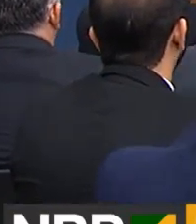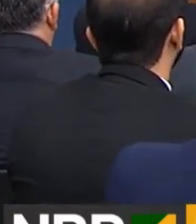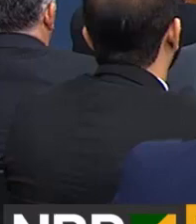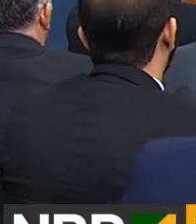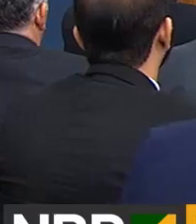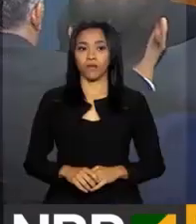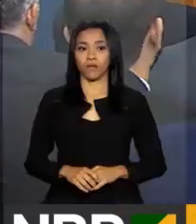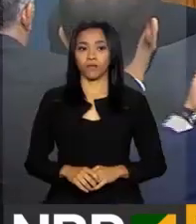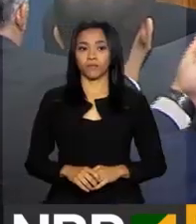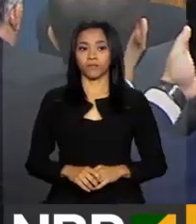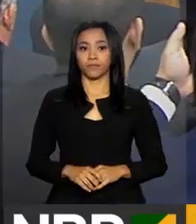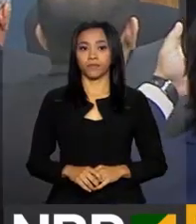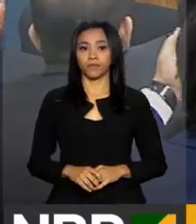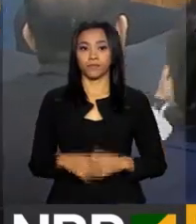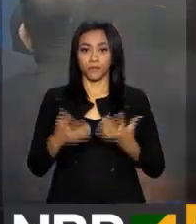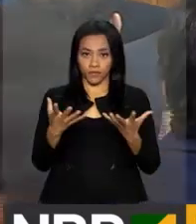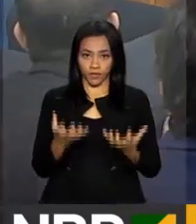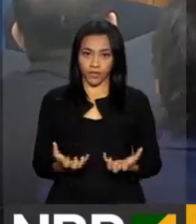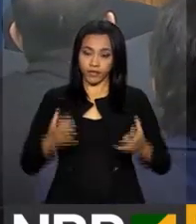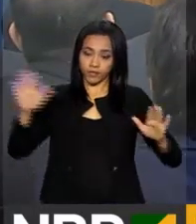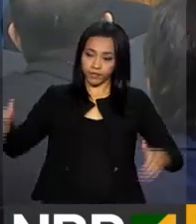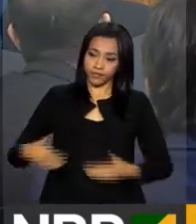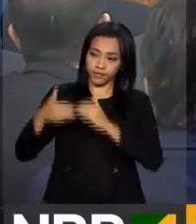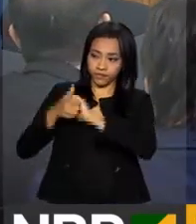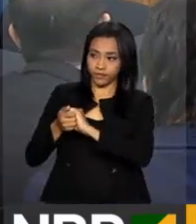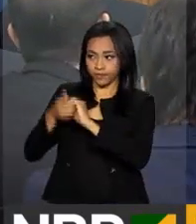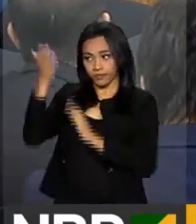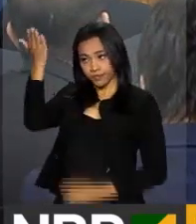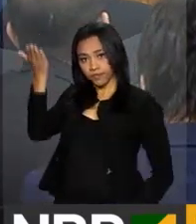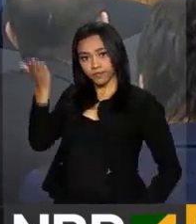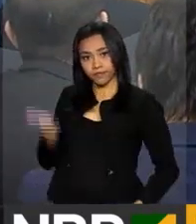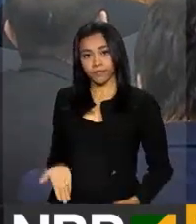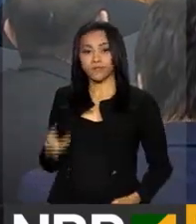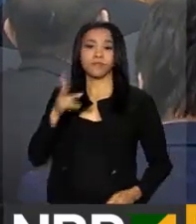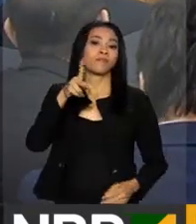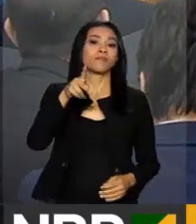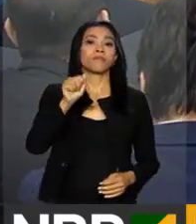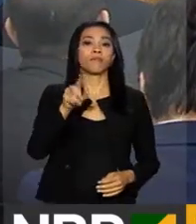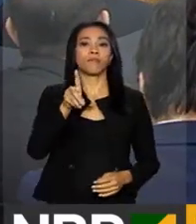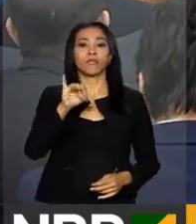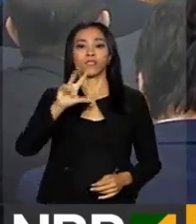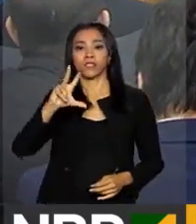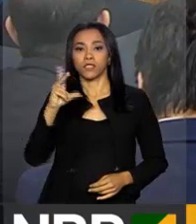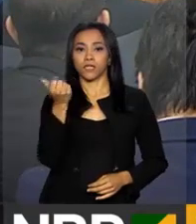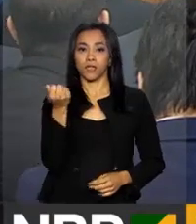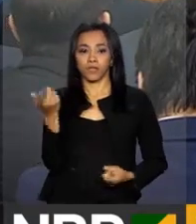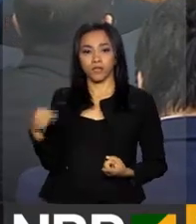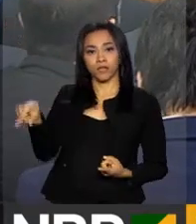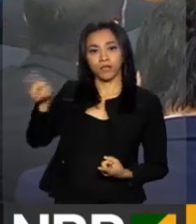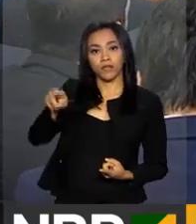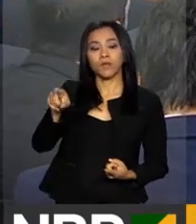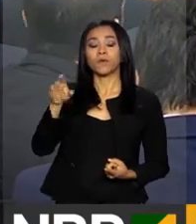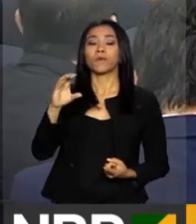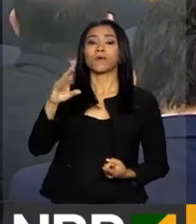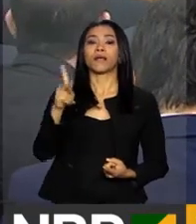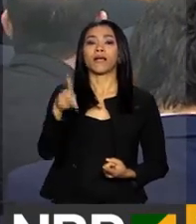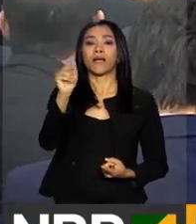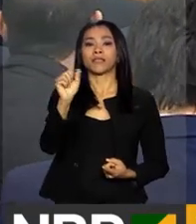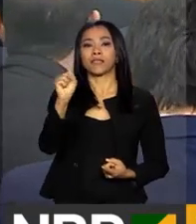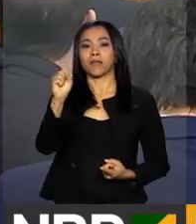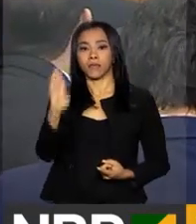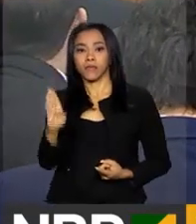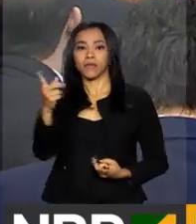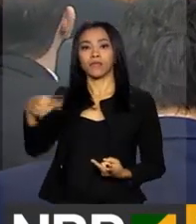eu quero quero cumprimentar aqui o padilha otoney e oka sábio moreira eo